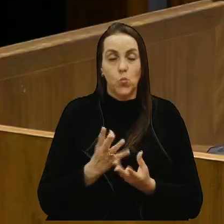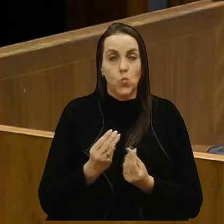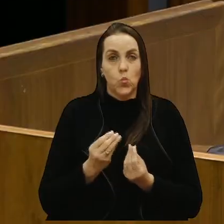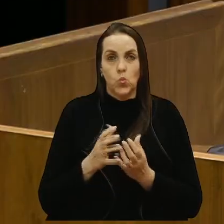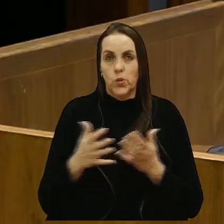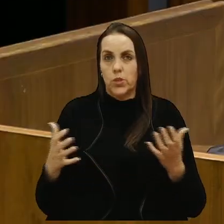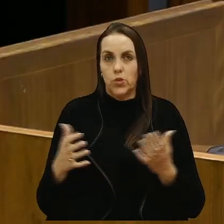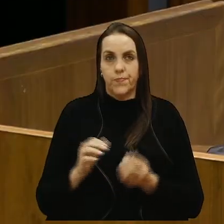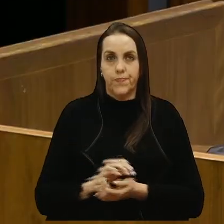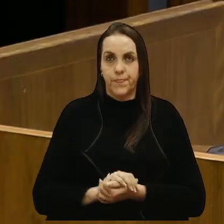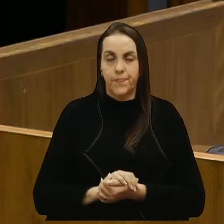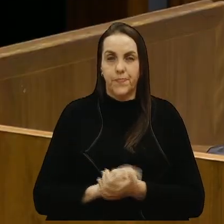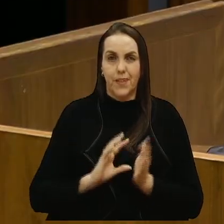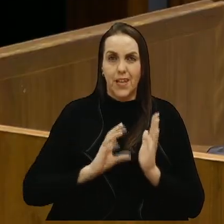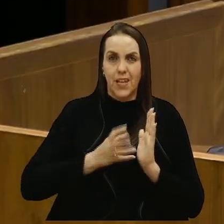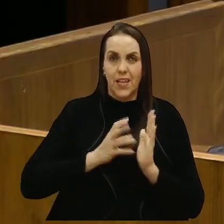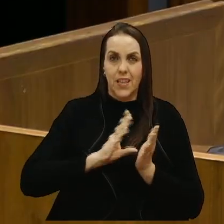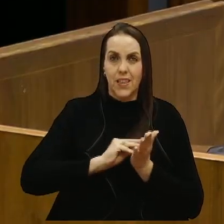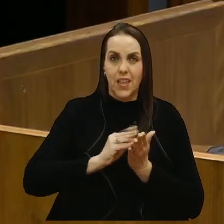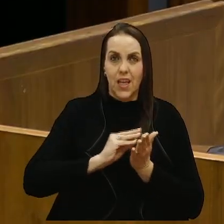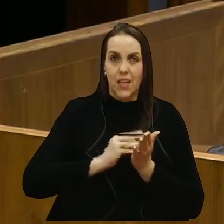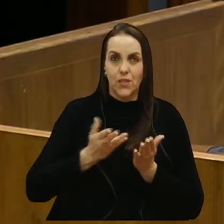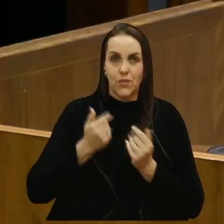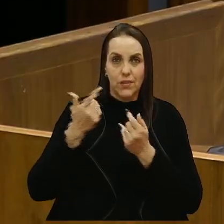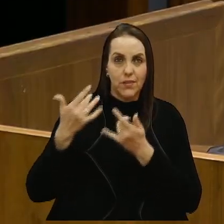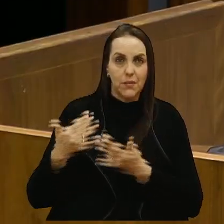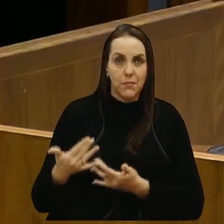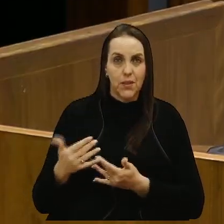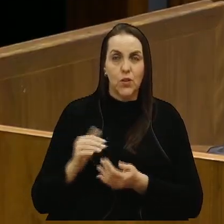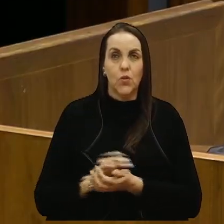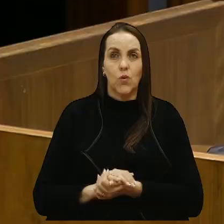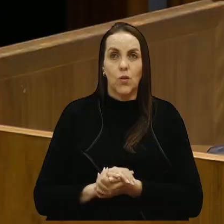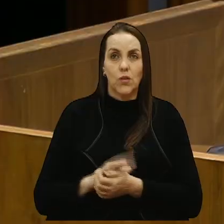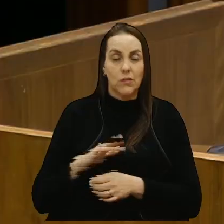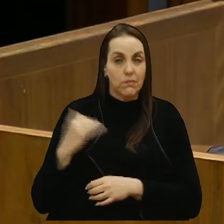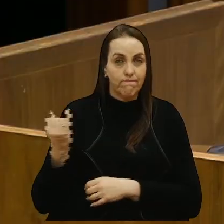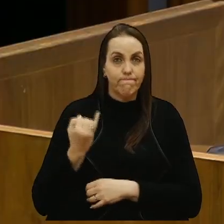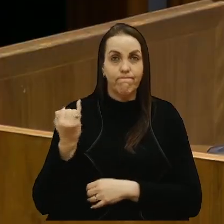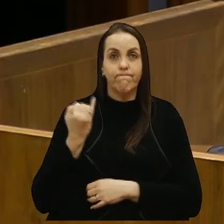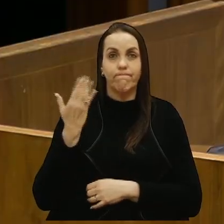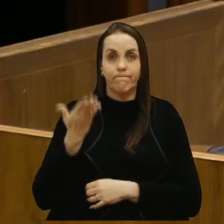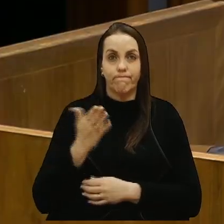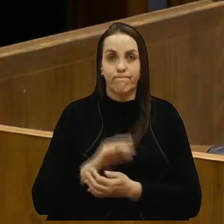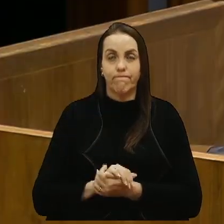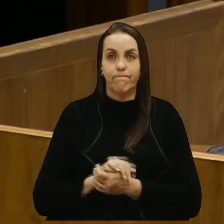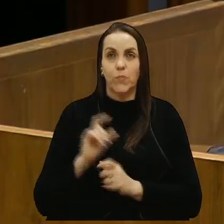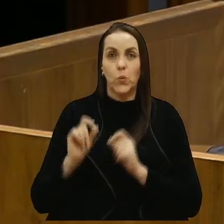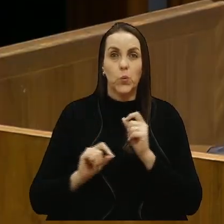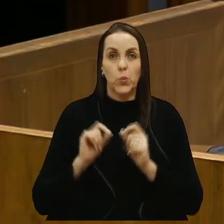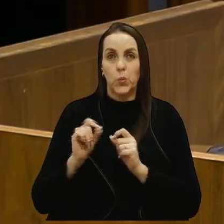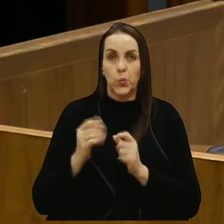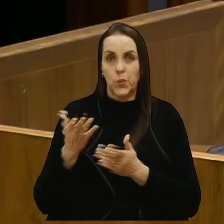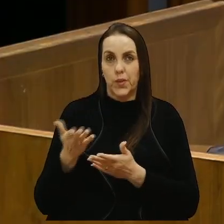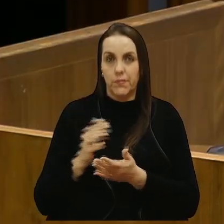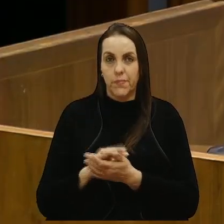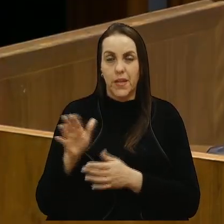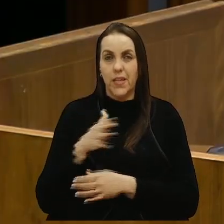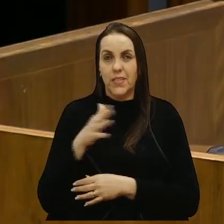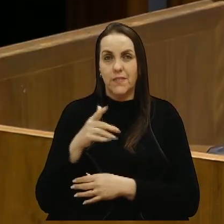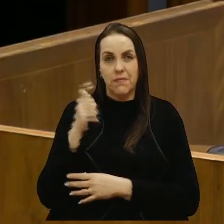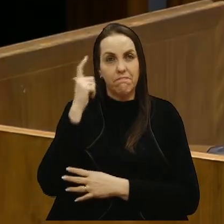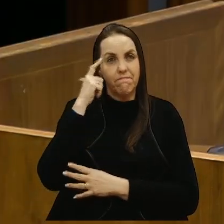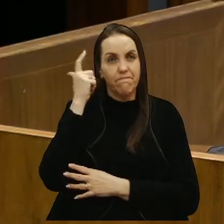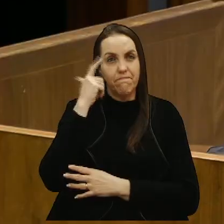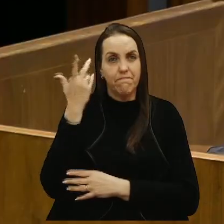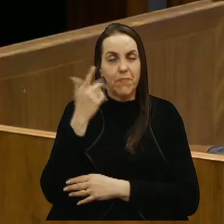ela colocou dados, né? Ela colocou dados bem importantes do que às vezes a gente pensa que